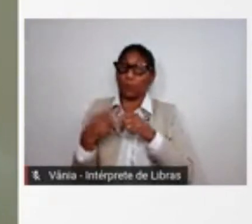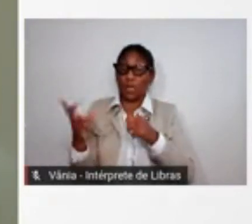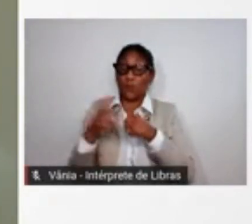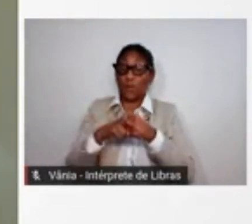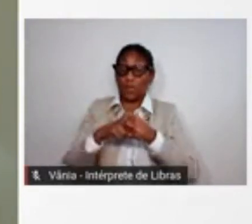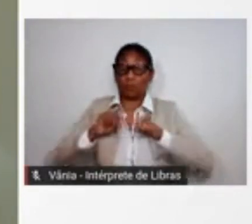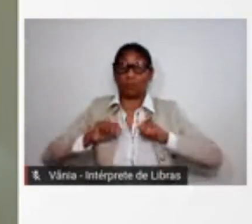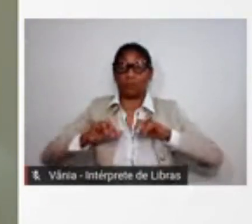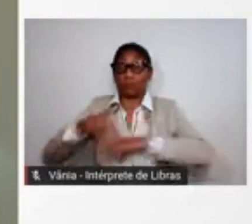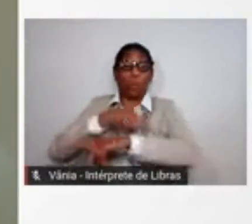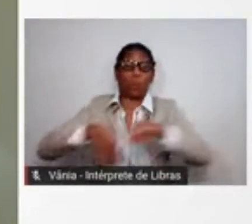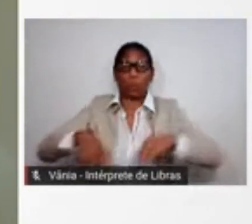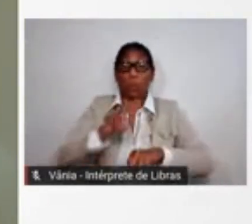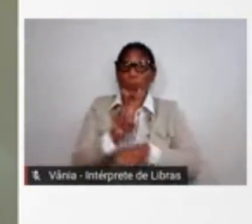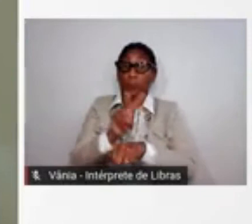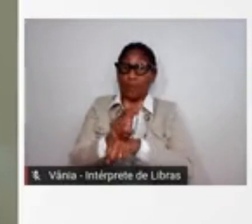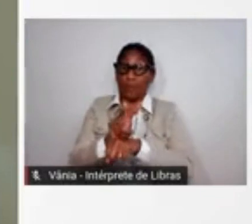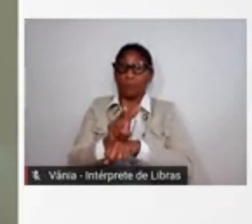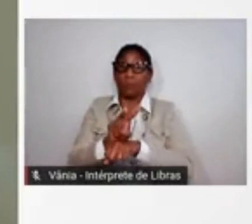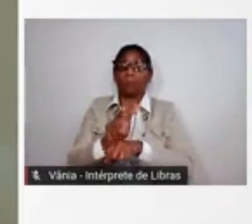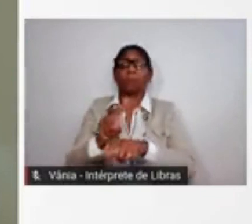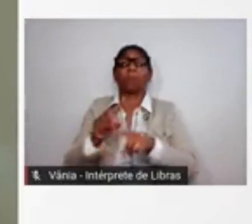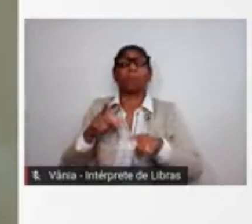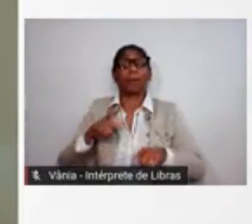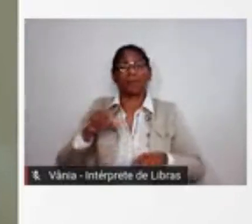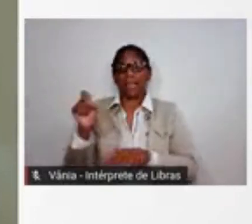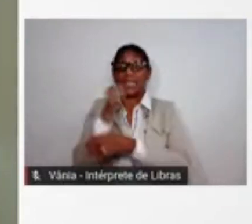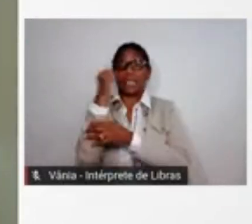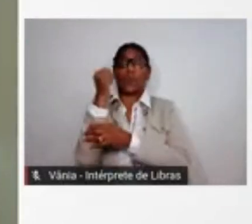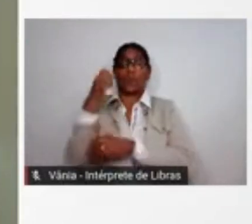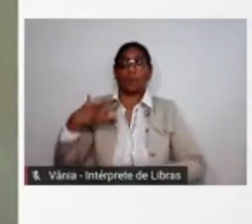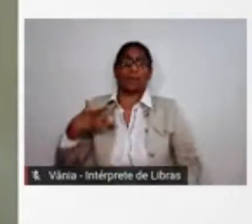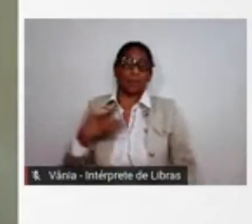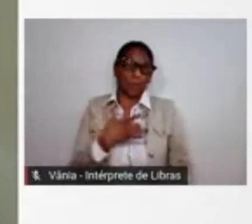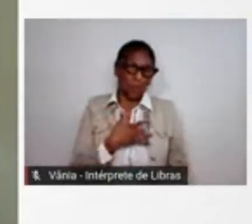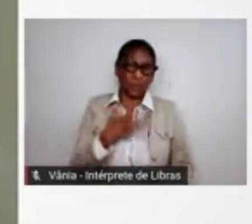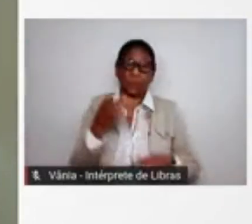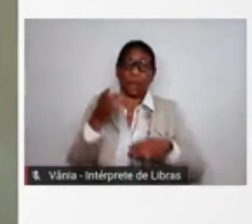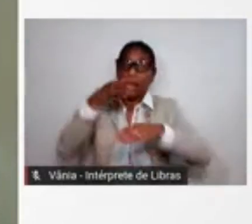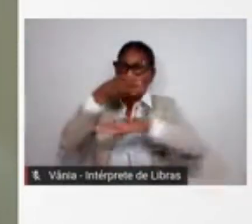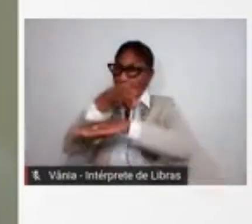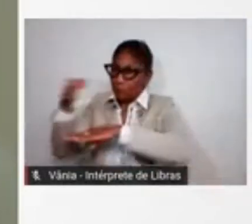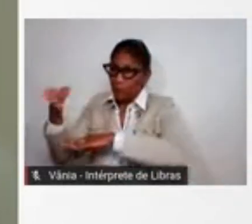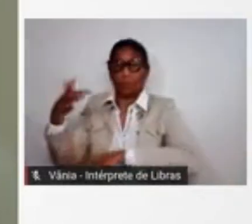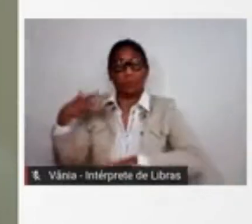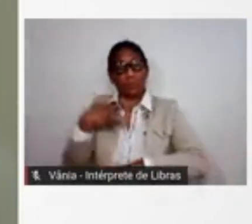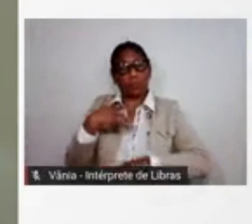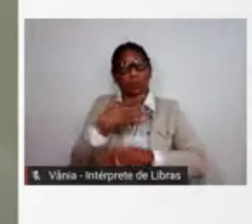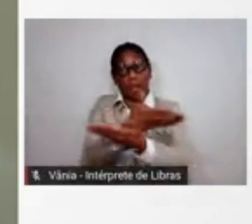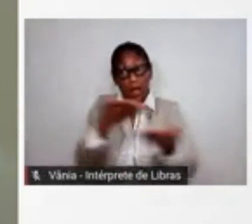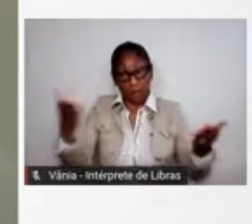para que nós possamos garantir a melhor condição de saúde, de atendimento de saúde para todos os